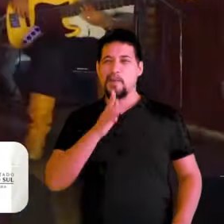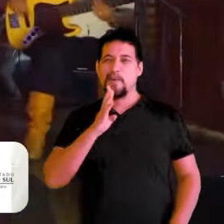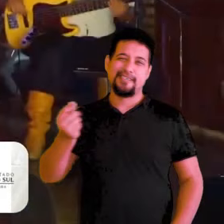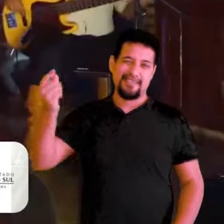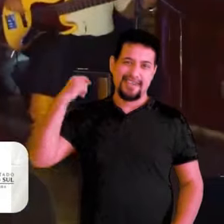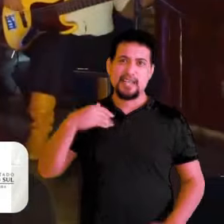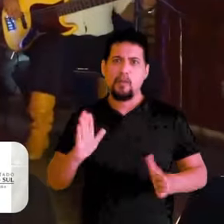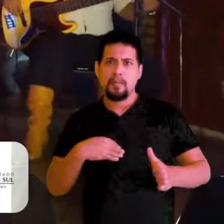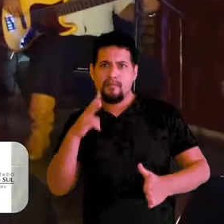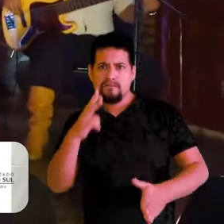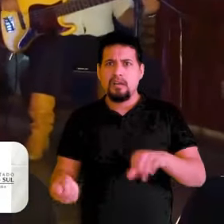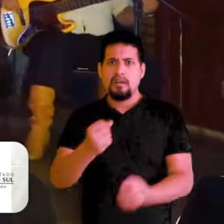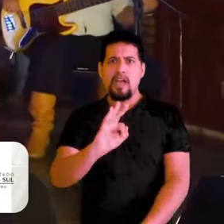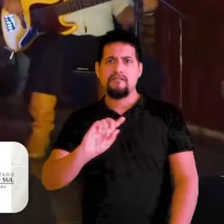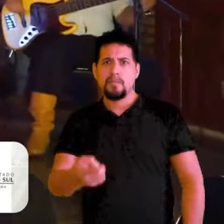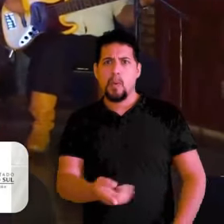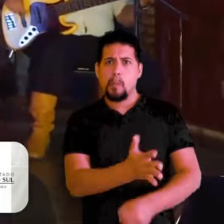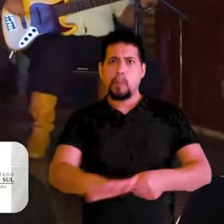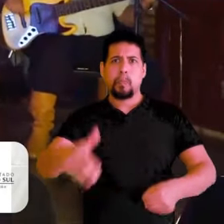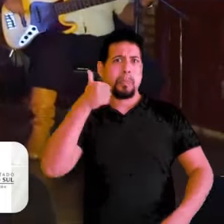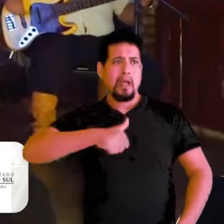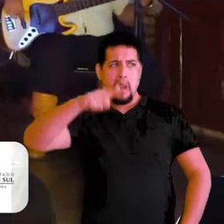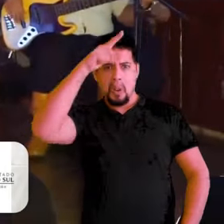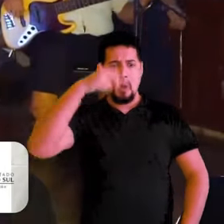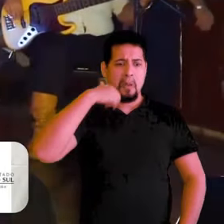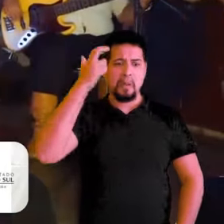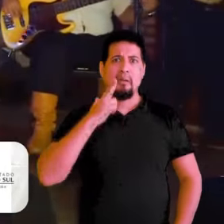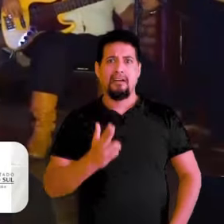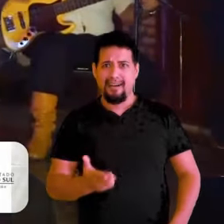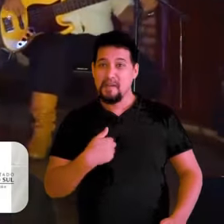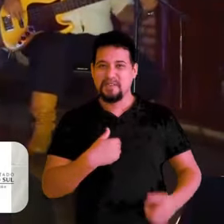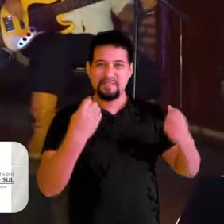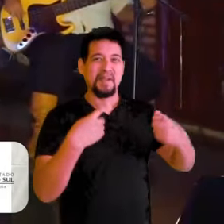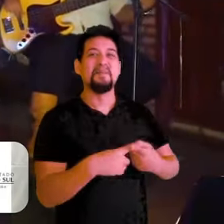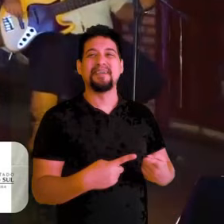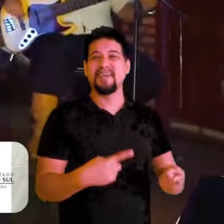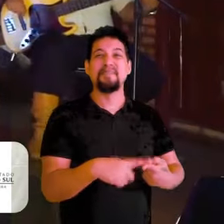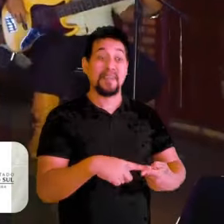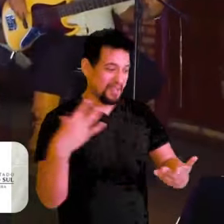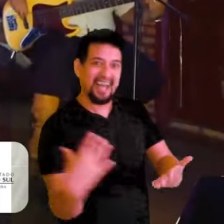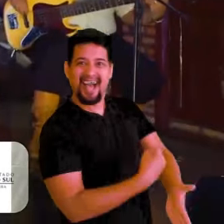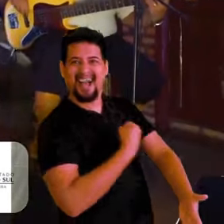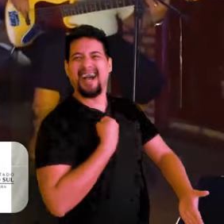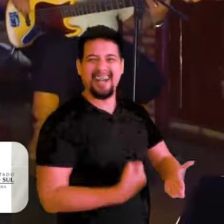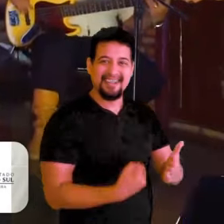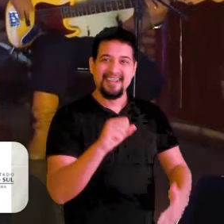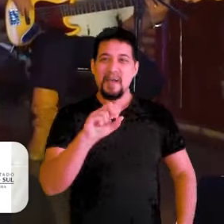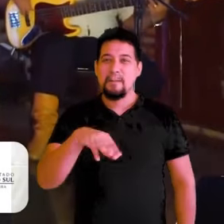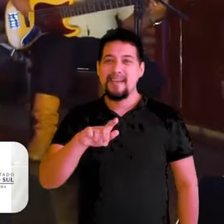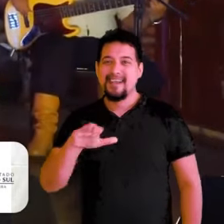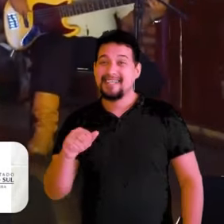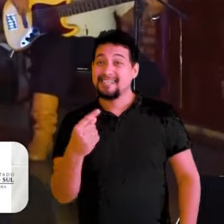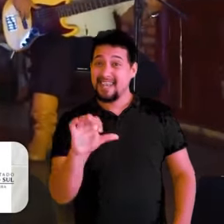Quem me vê e quem me viu andando de F1000, cheia de loira e morena. Parceiro, vou te explicar, eu acabei de acertar